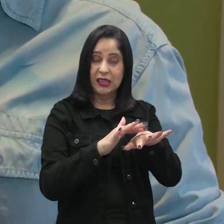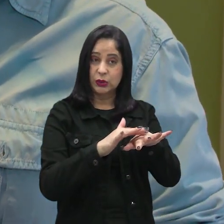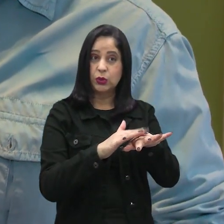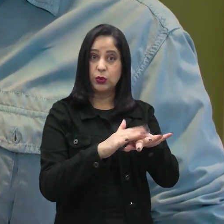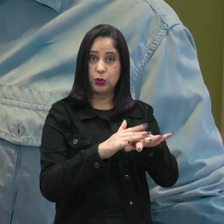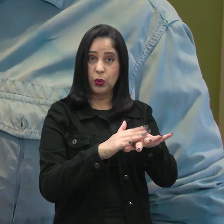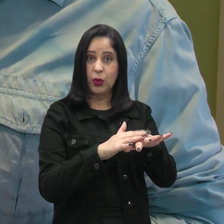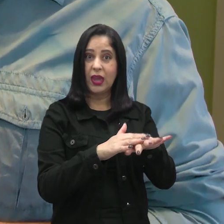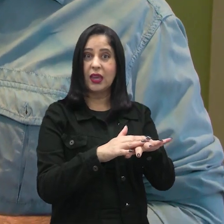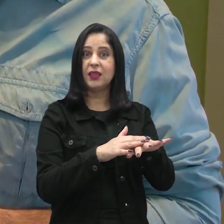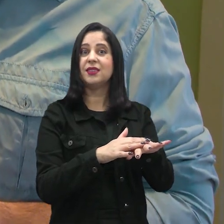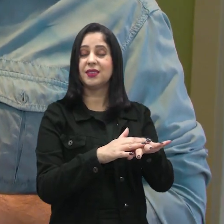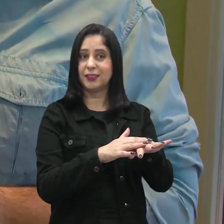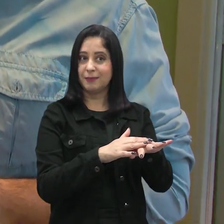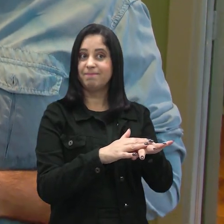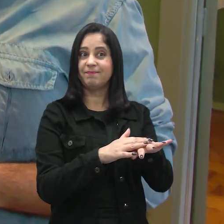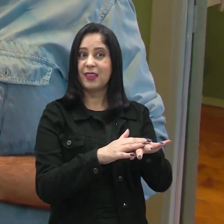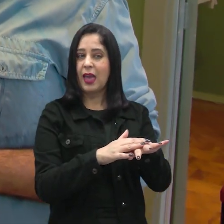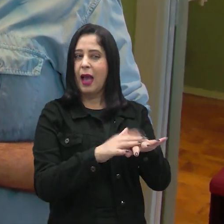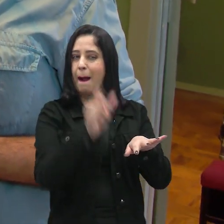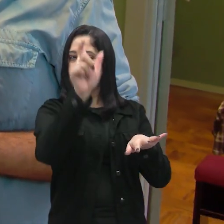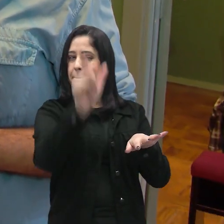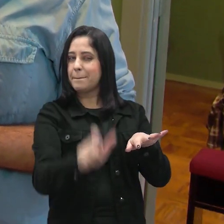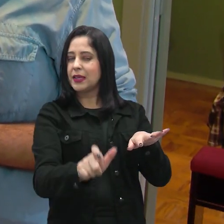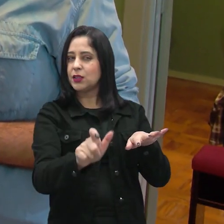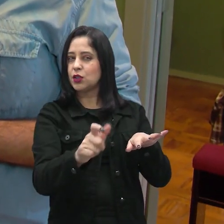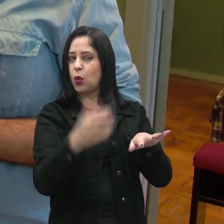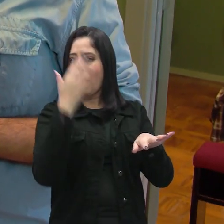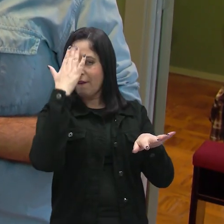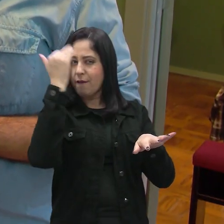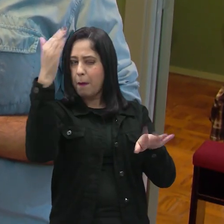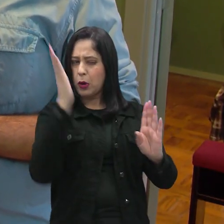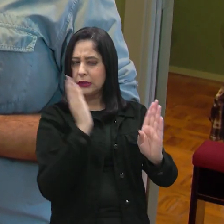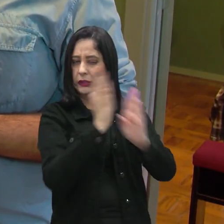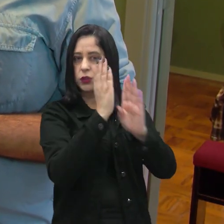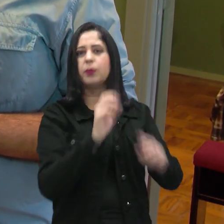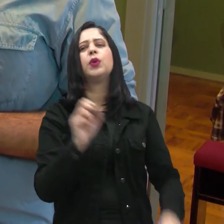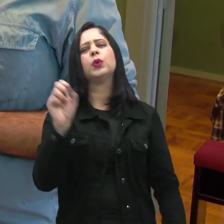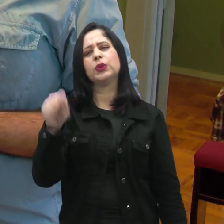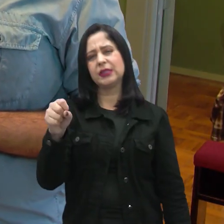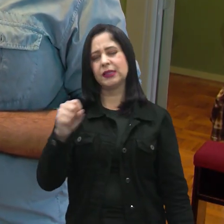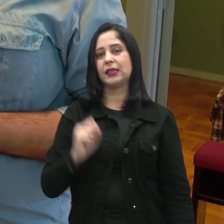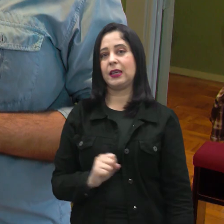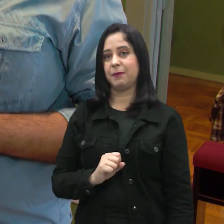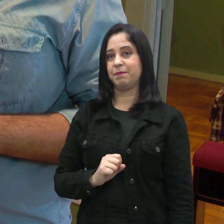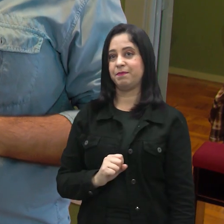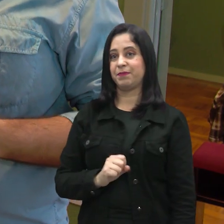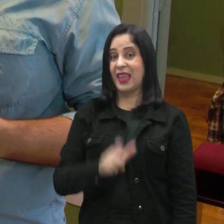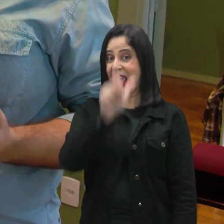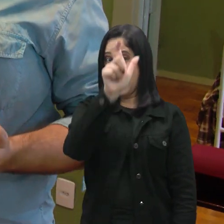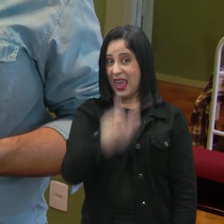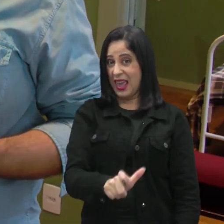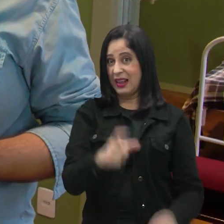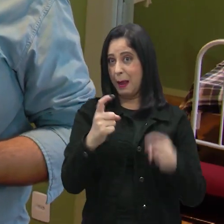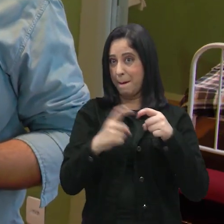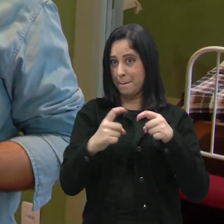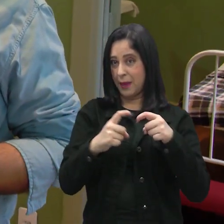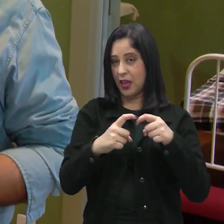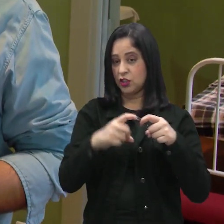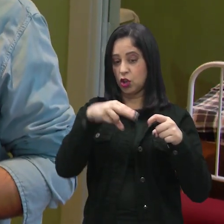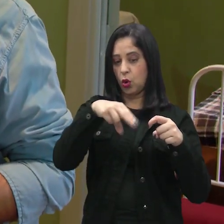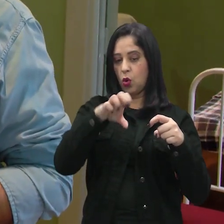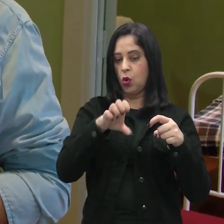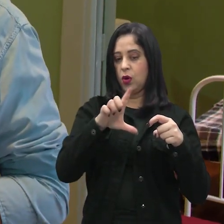da tuberculose dele, inclusive, também veio através de uma outra figura bastante conhecida em São José. Sem dúvida nenhuma, quem diagnostica de fato